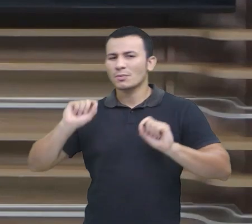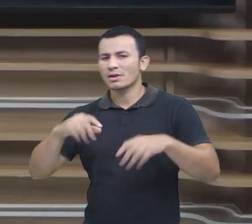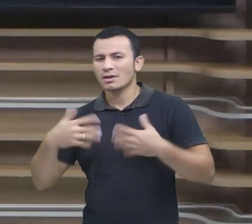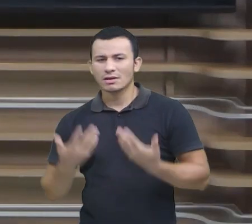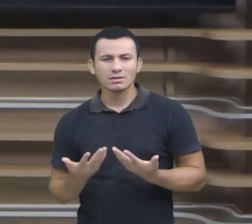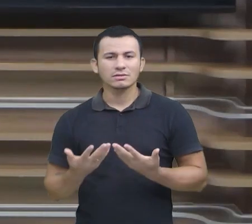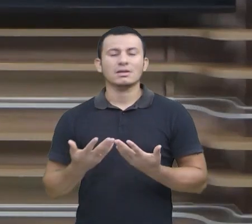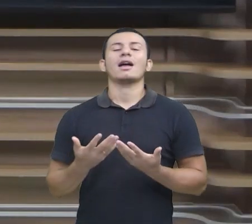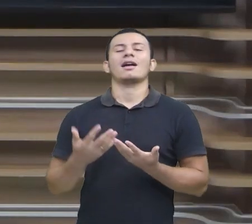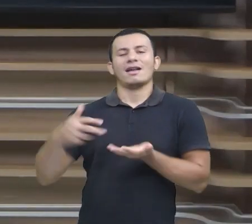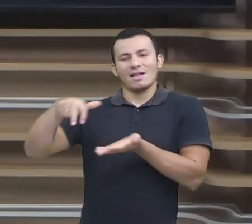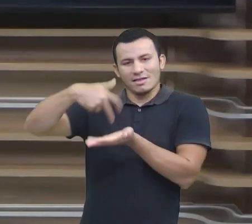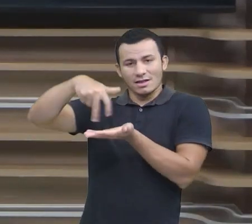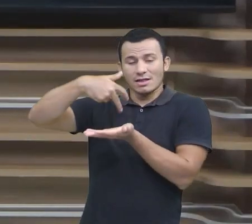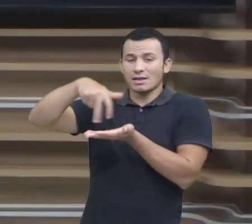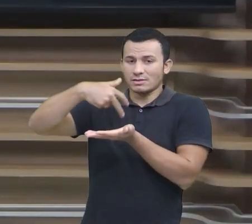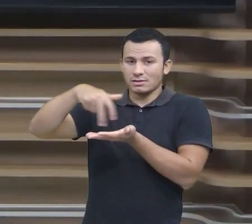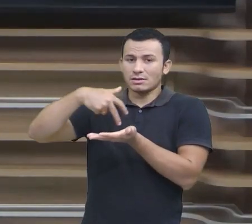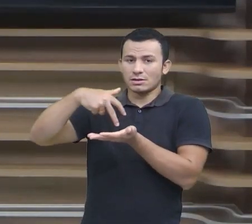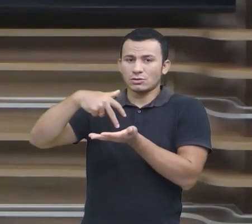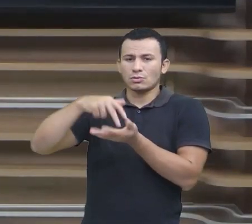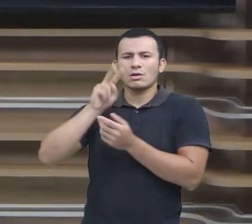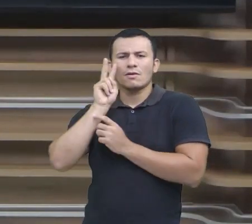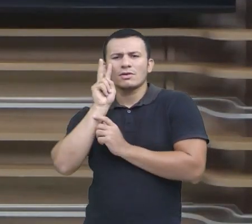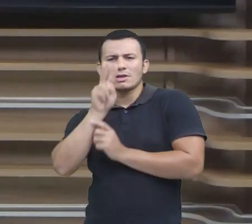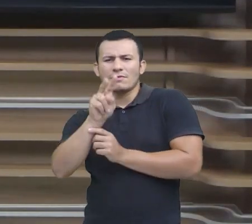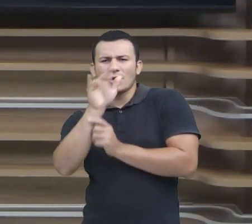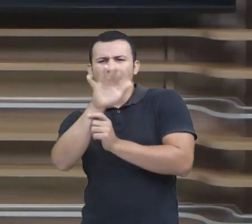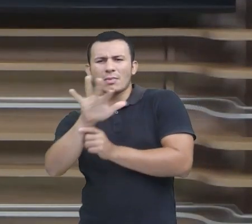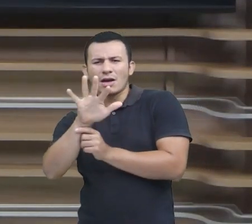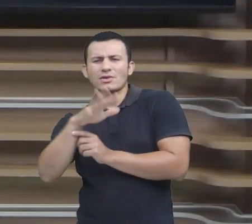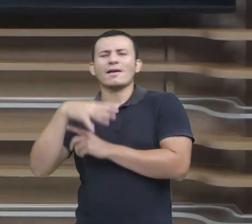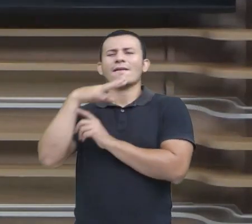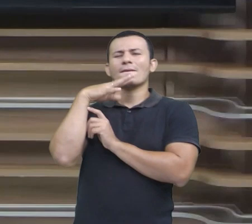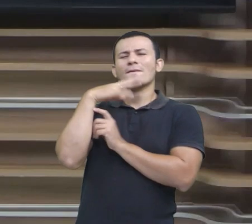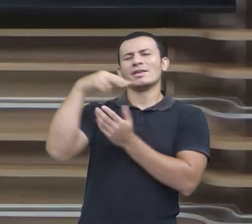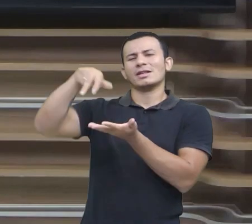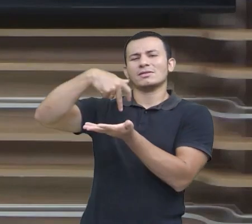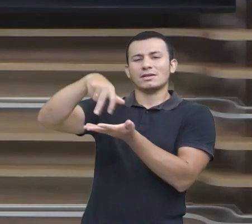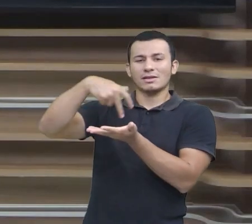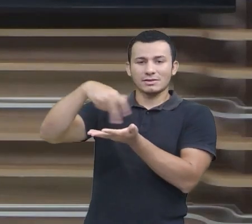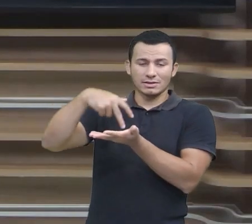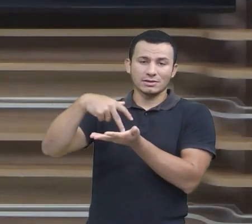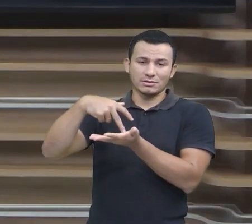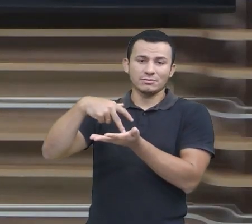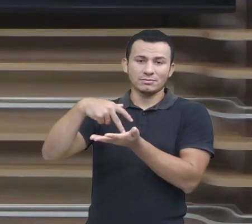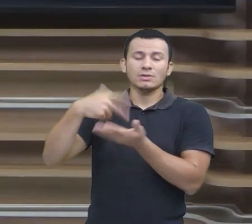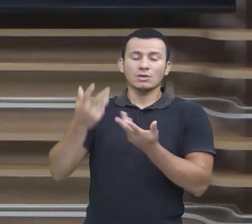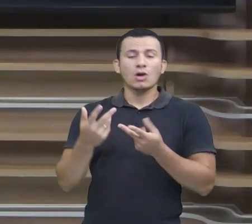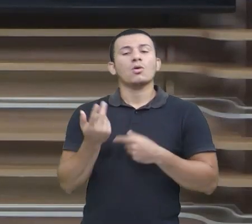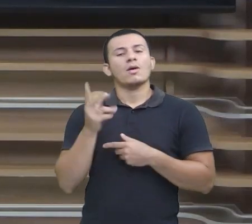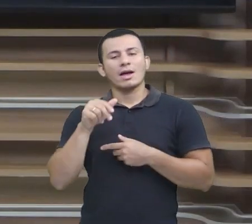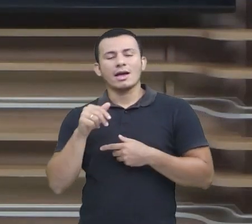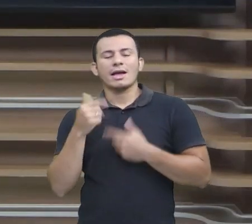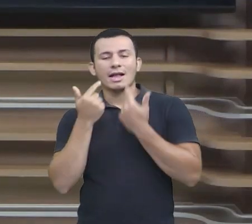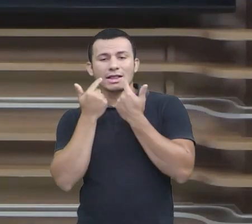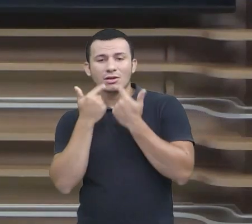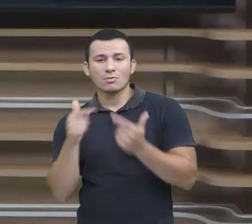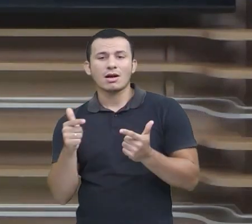está dançando e é representada através da imagem, isso, crianças, é uma linguagem não verbal.